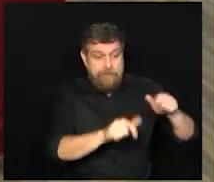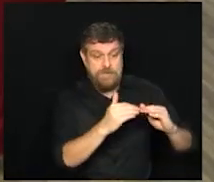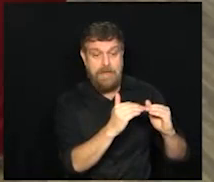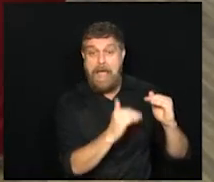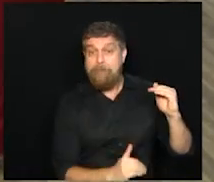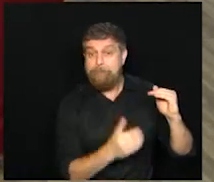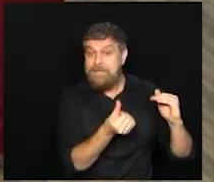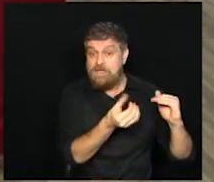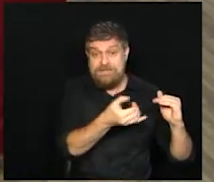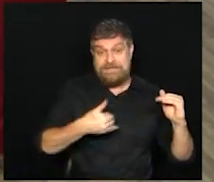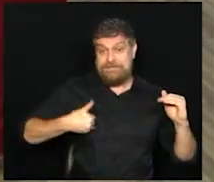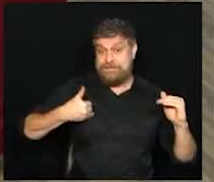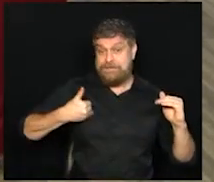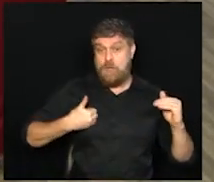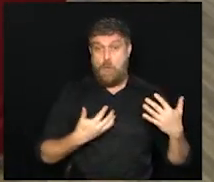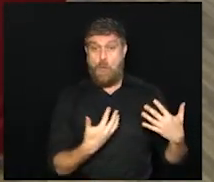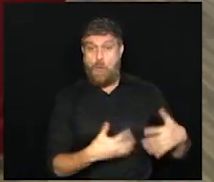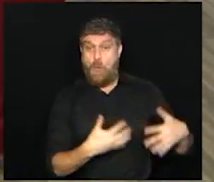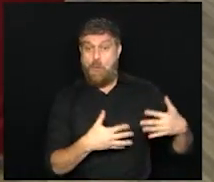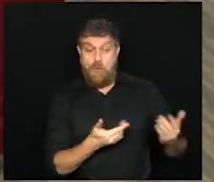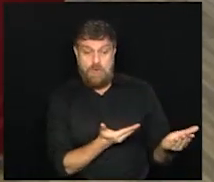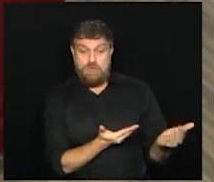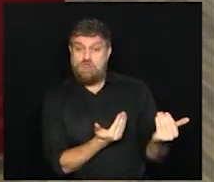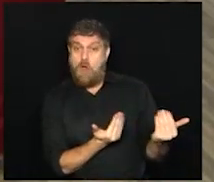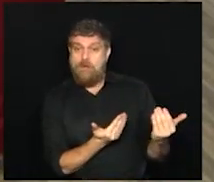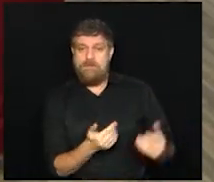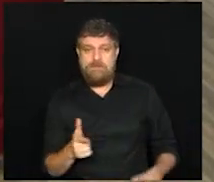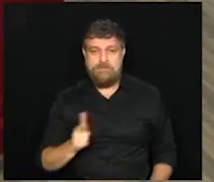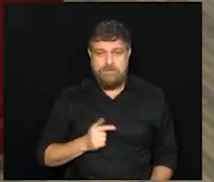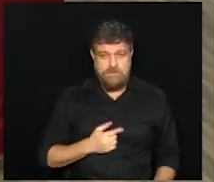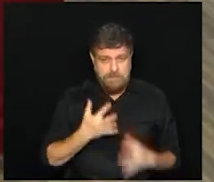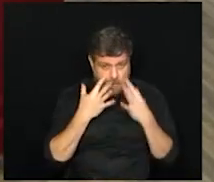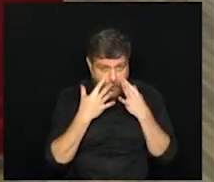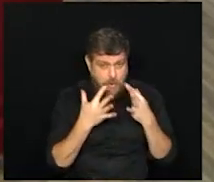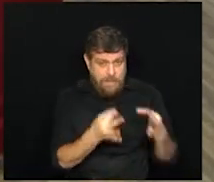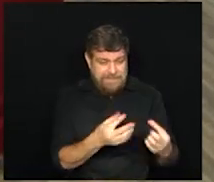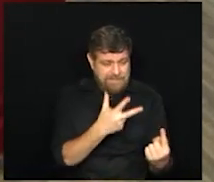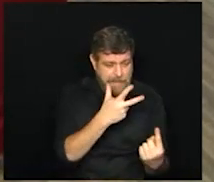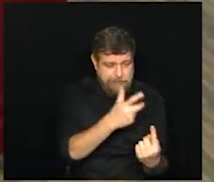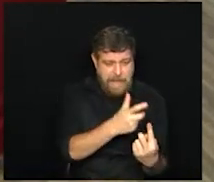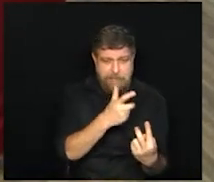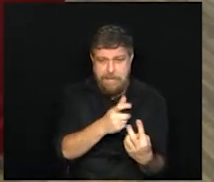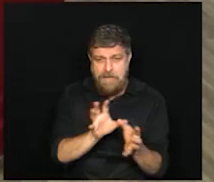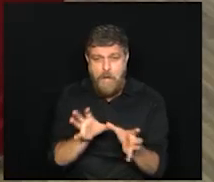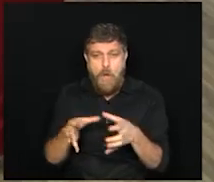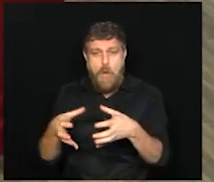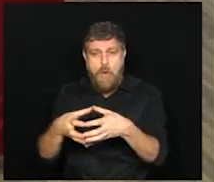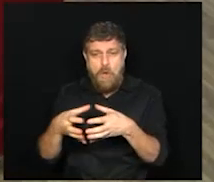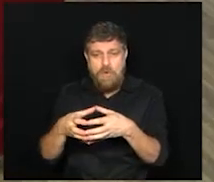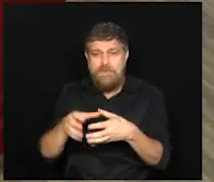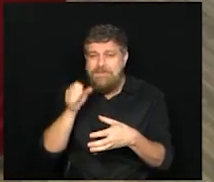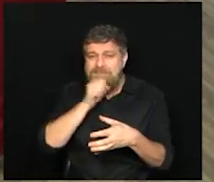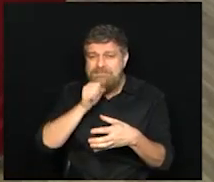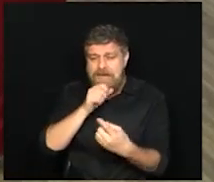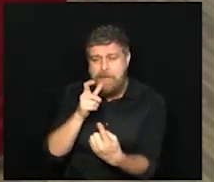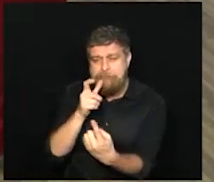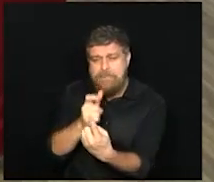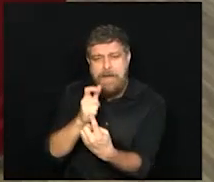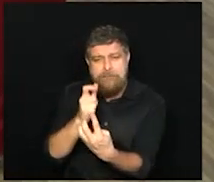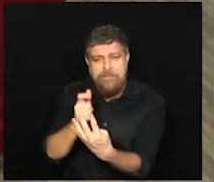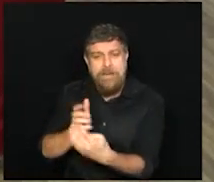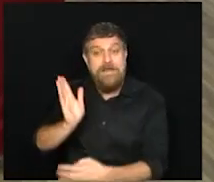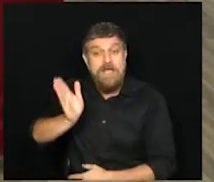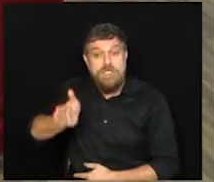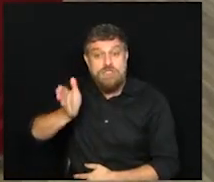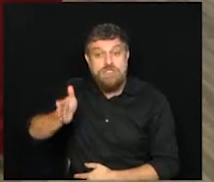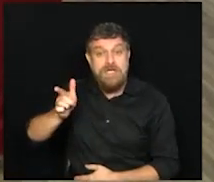60 anos. A gente observa, Gabriel, em função da vacinação, que os grupos mais velhos já foram vacinados e